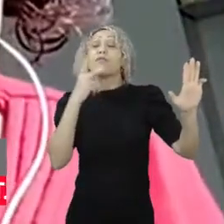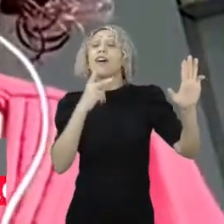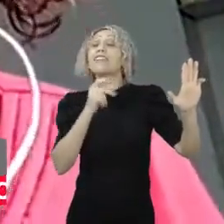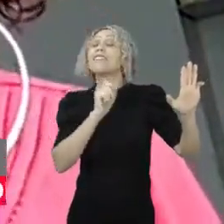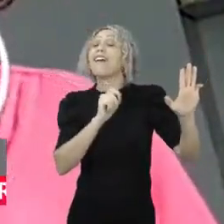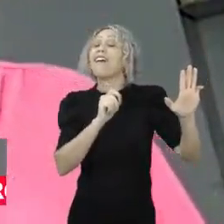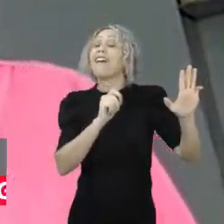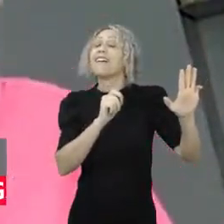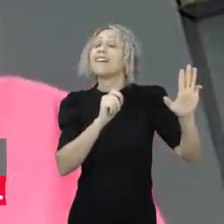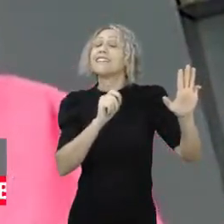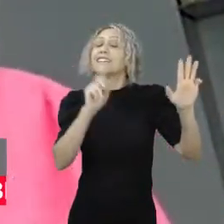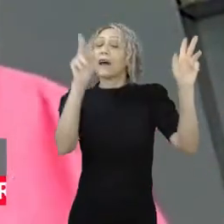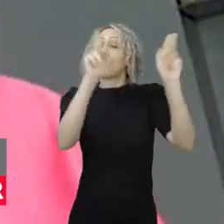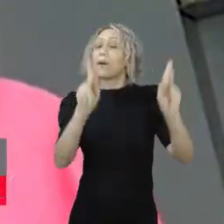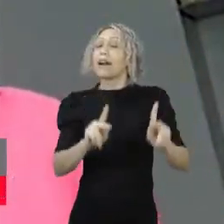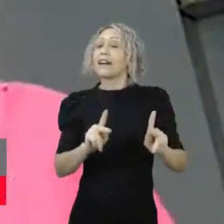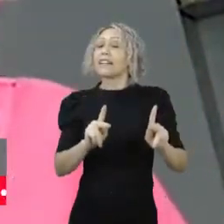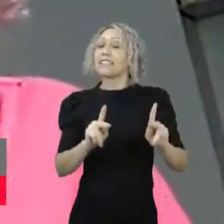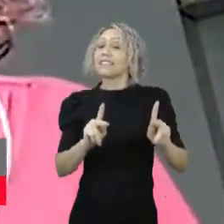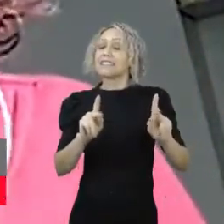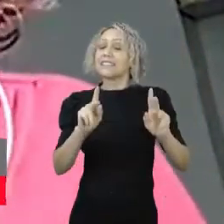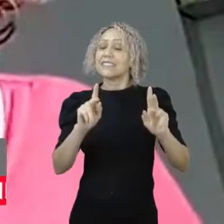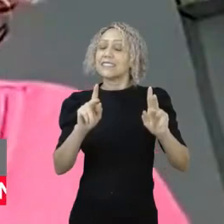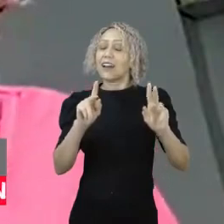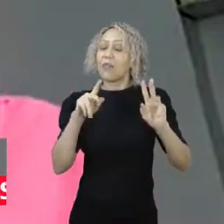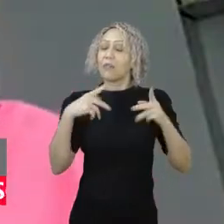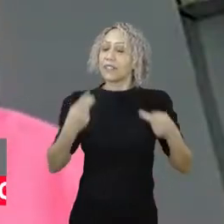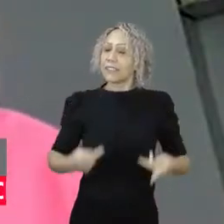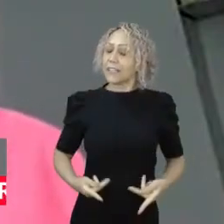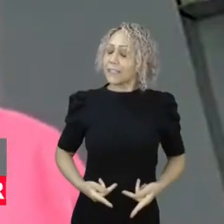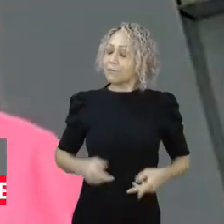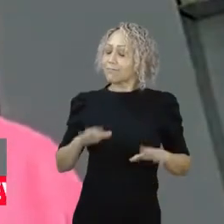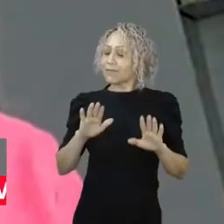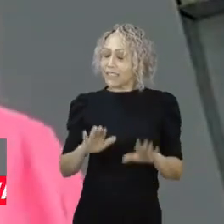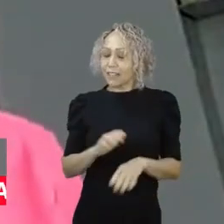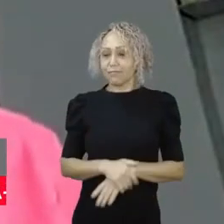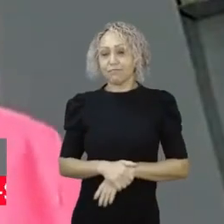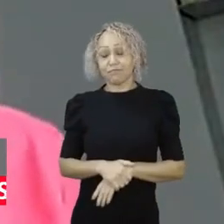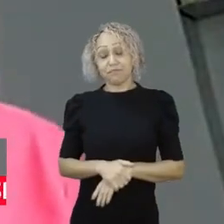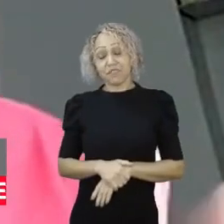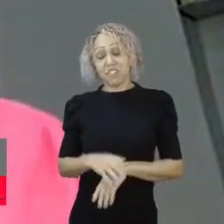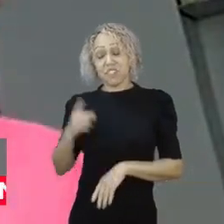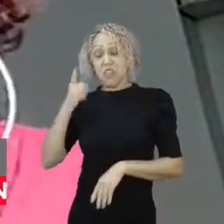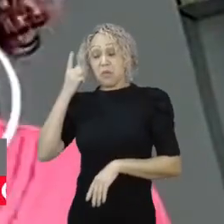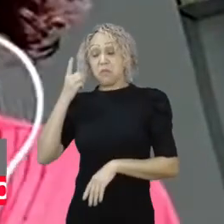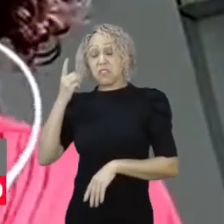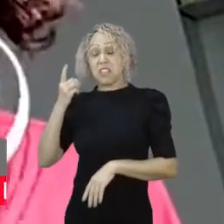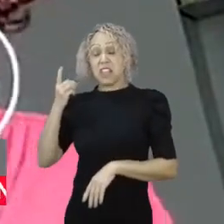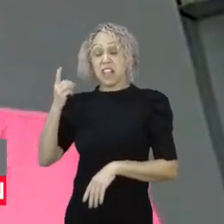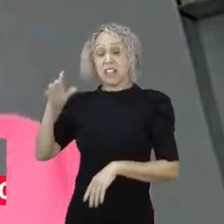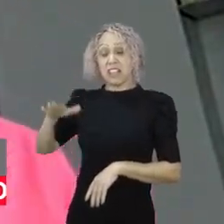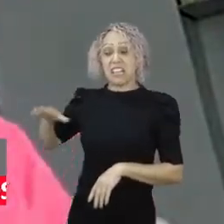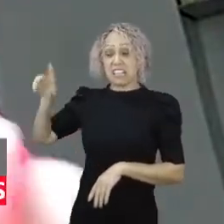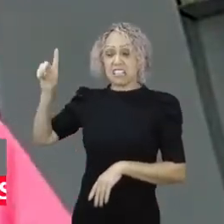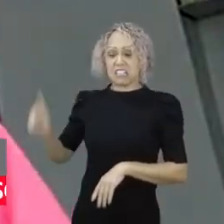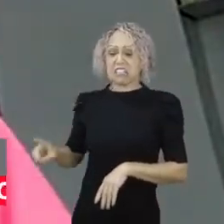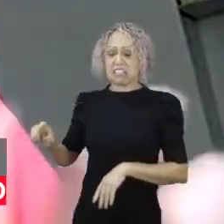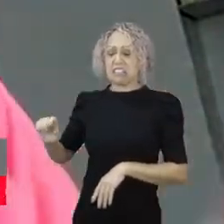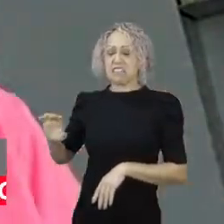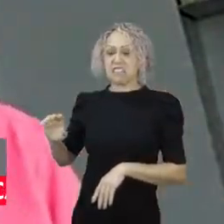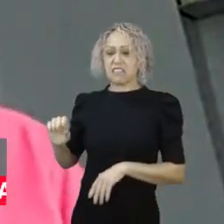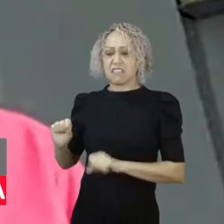no Congresso. Então, vereadores e vereadoras é fundamental. E dessa vez nós vamos